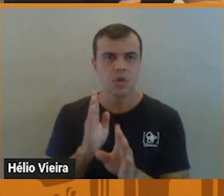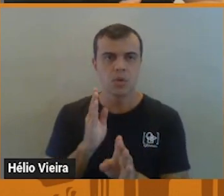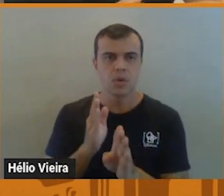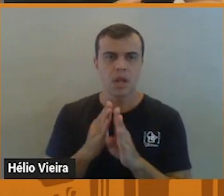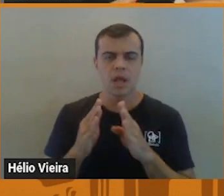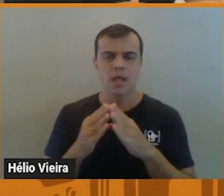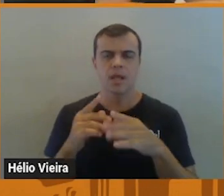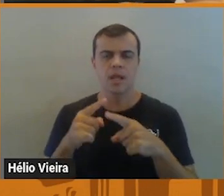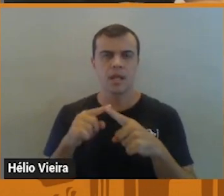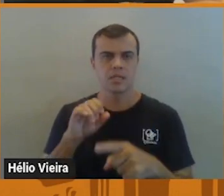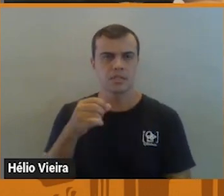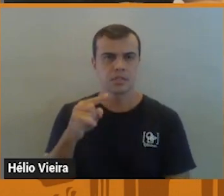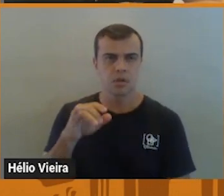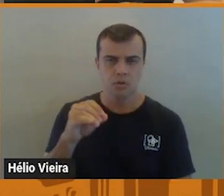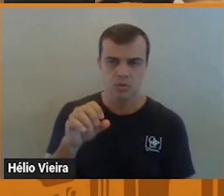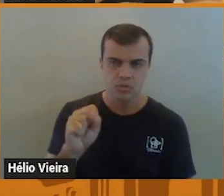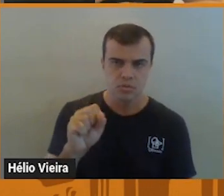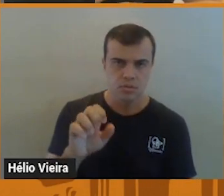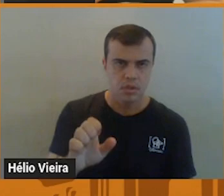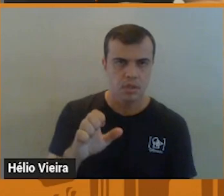São José, pode